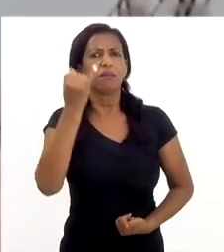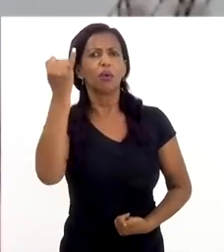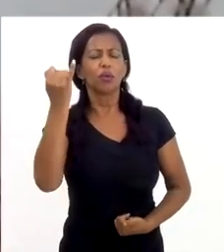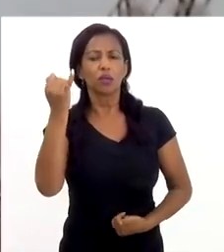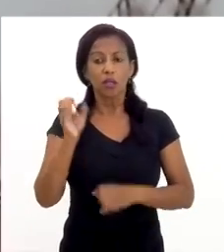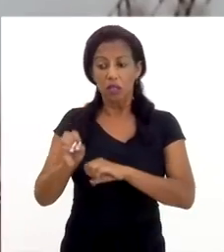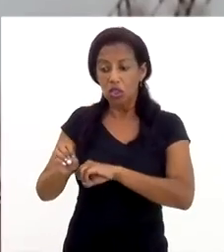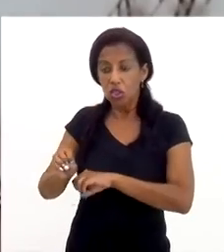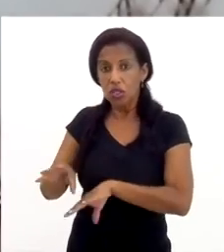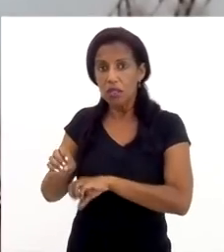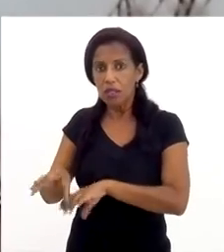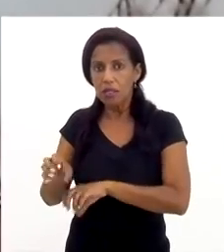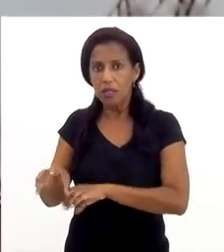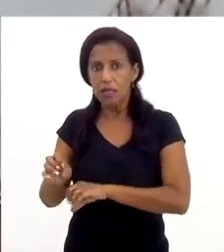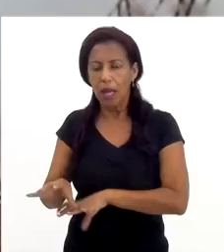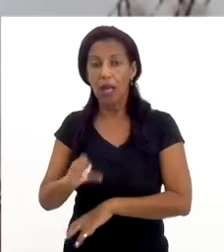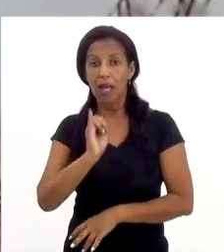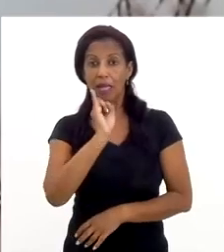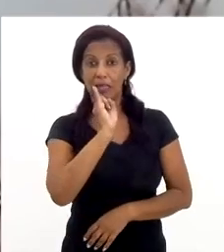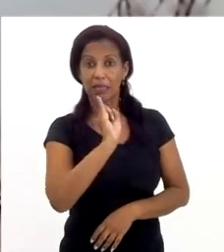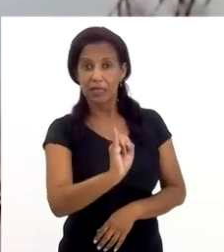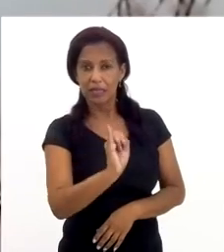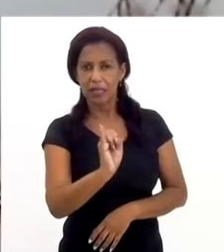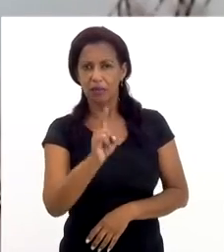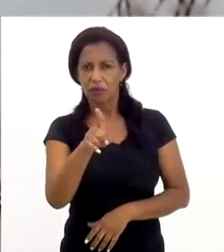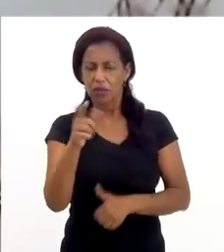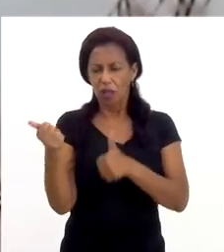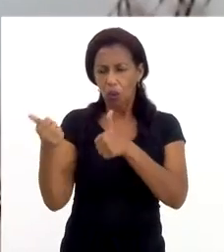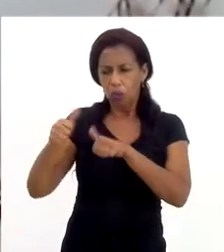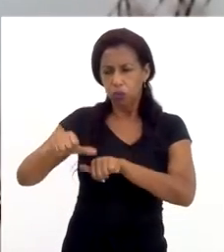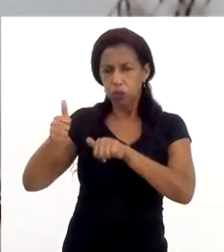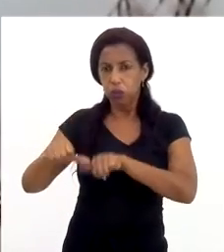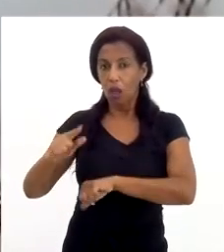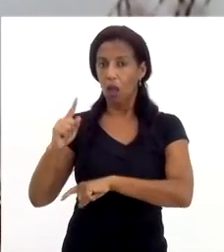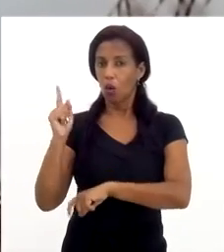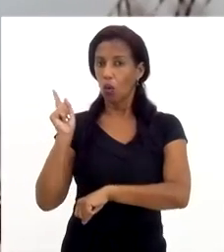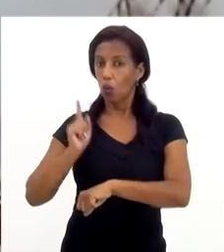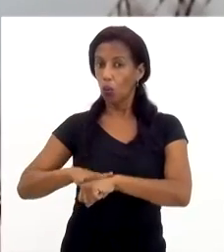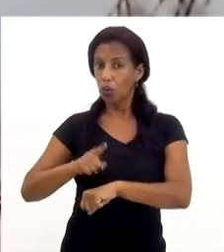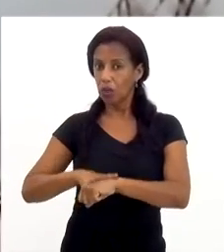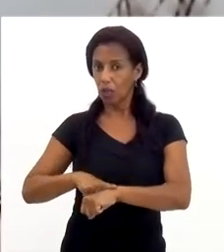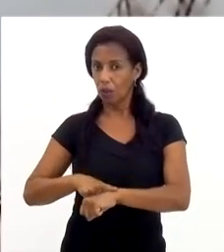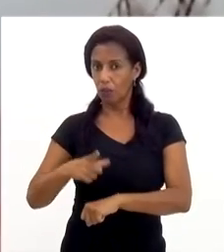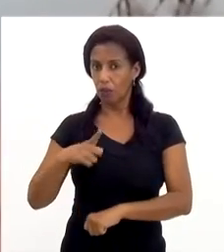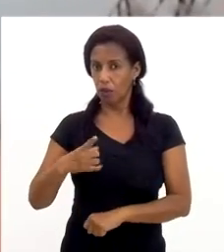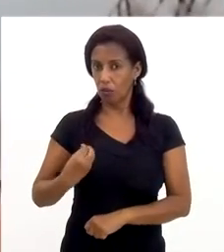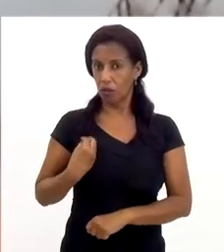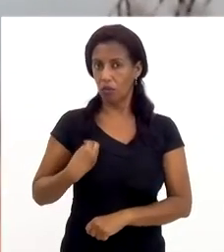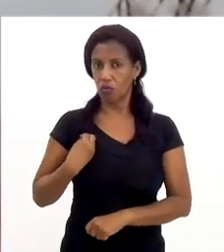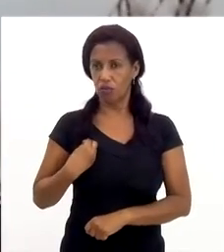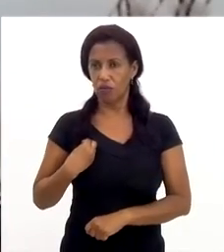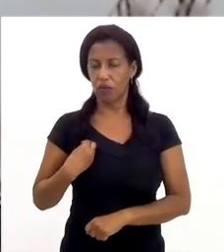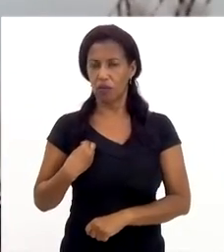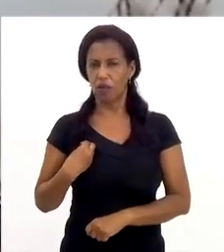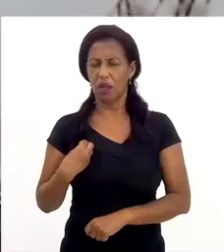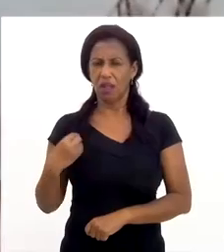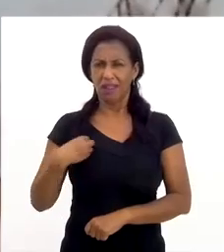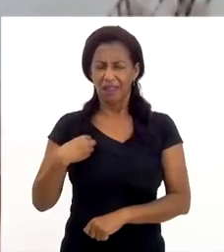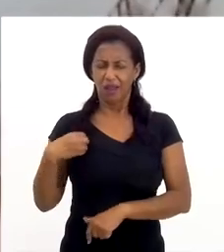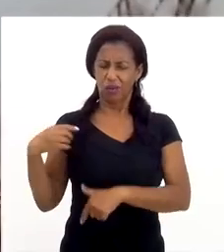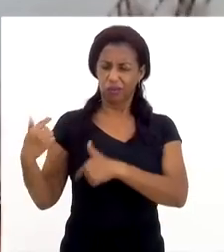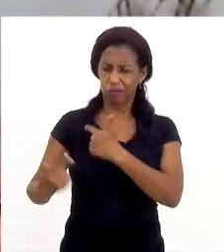importância de ensinarmos Porque se analisarmos o tempo que eu existo